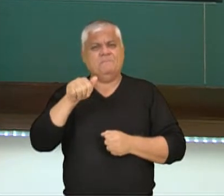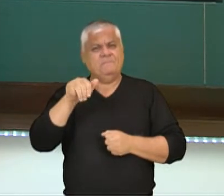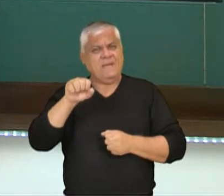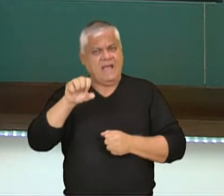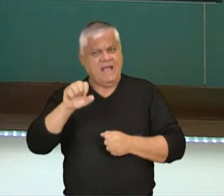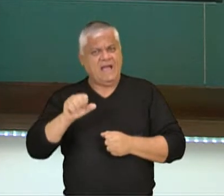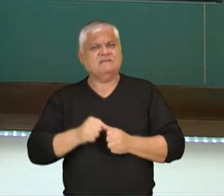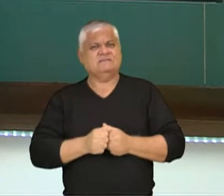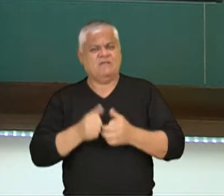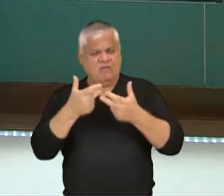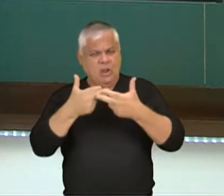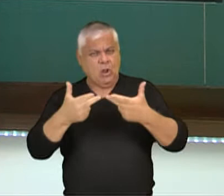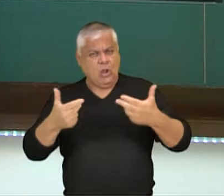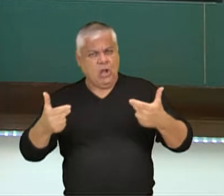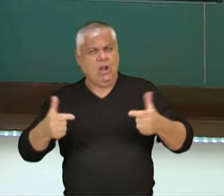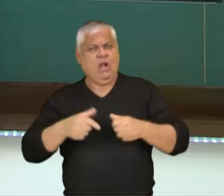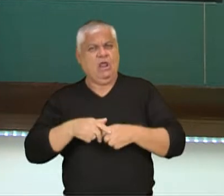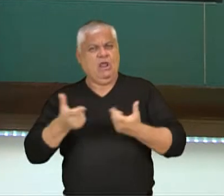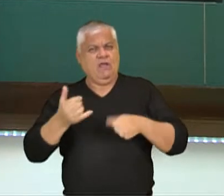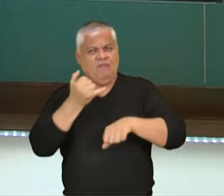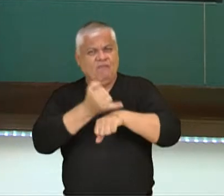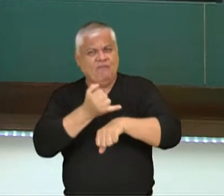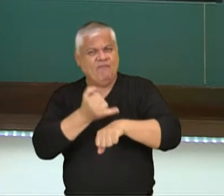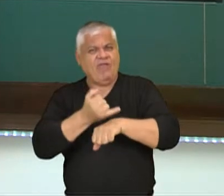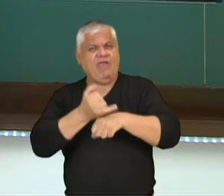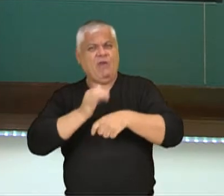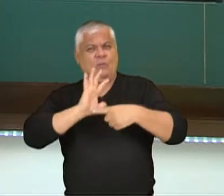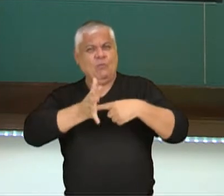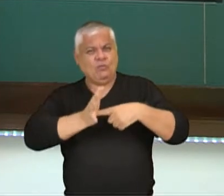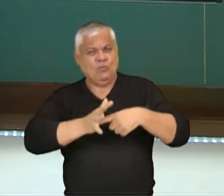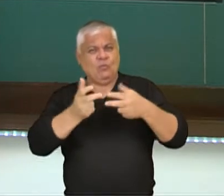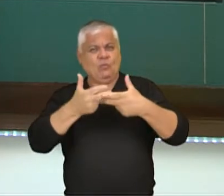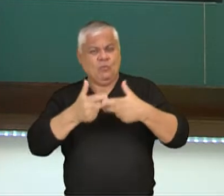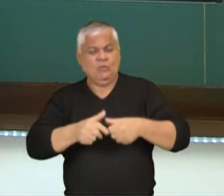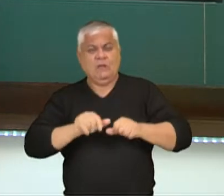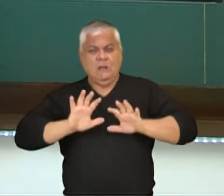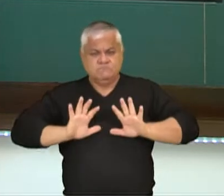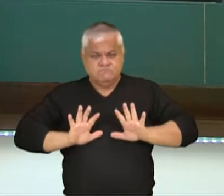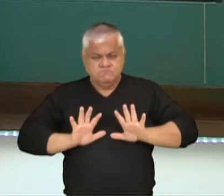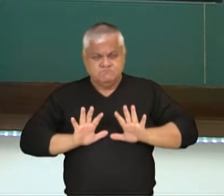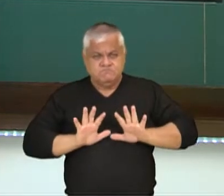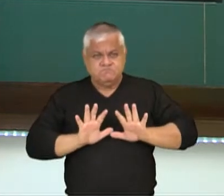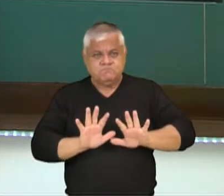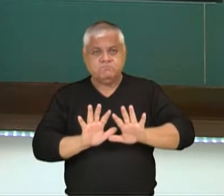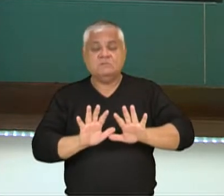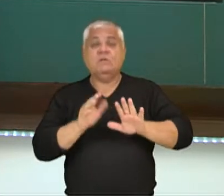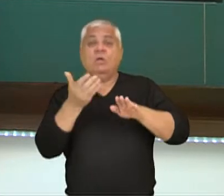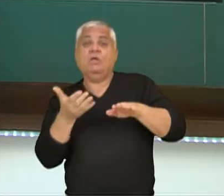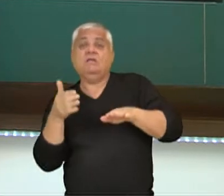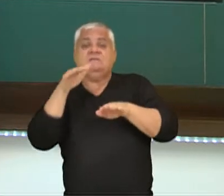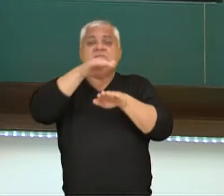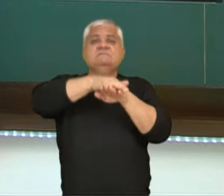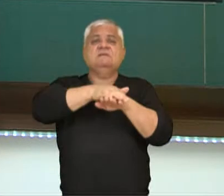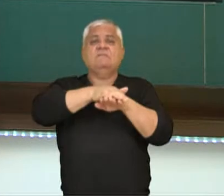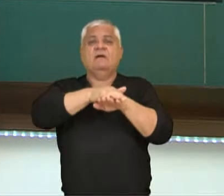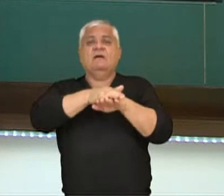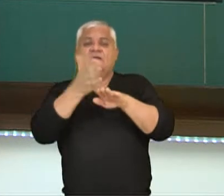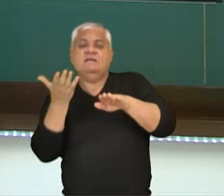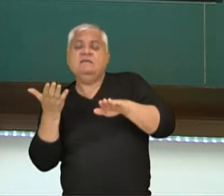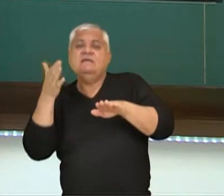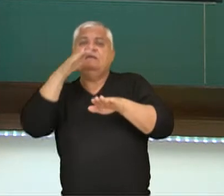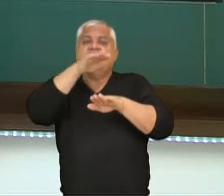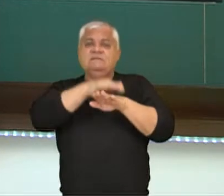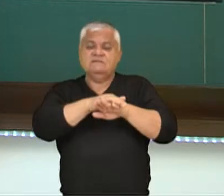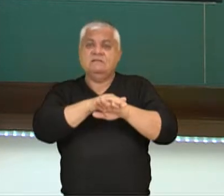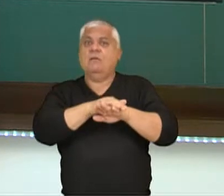você empurrar um carro. Agora, se você agregar mais massa ainda, pessoal, você vai ter que fazer